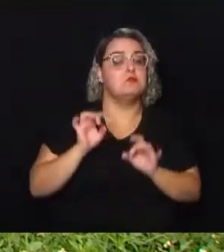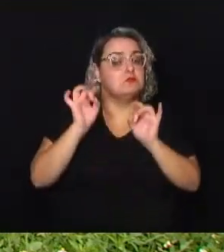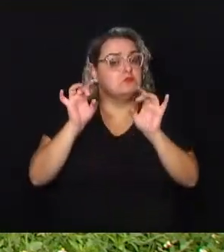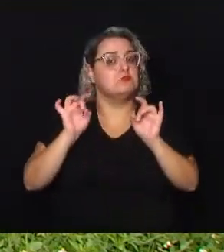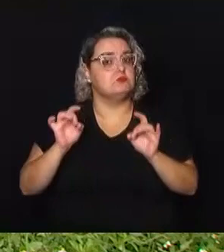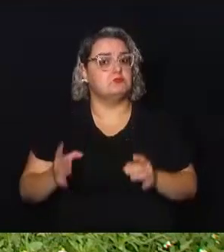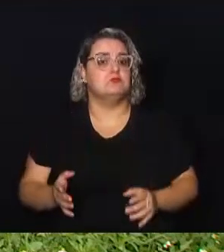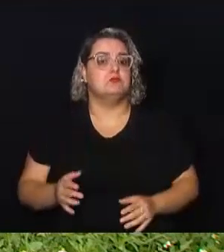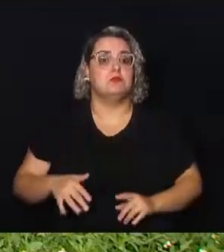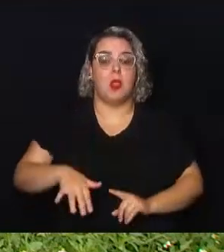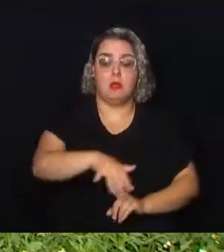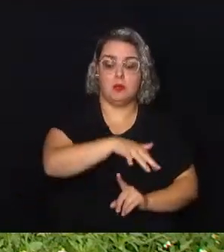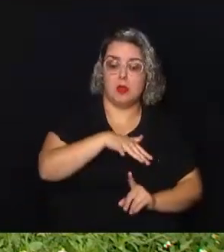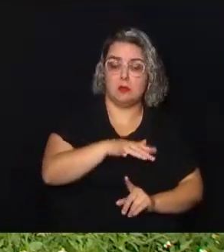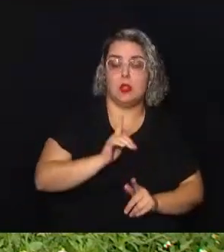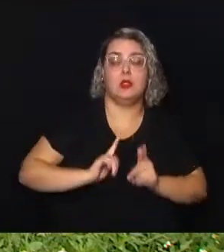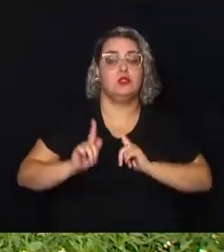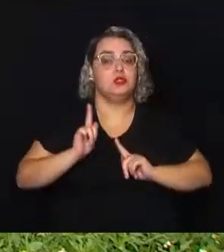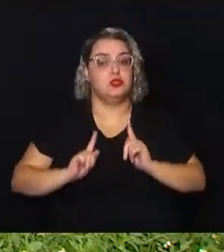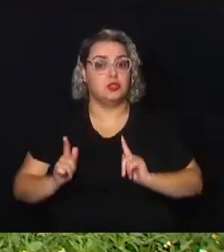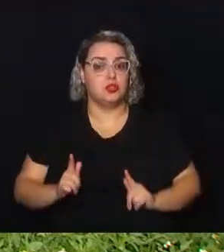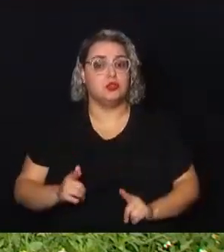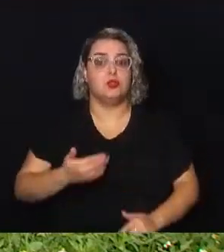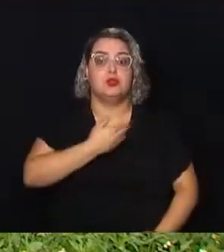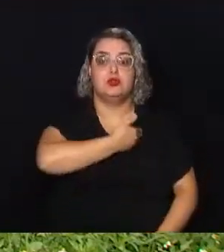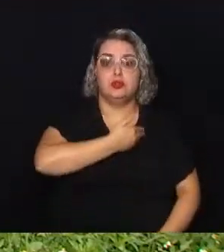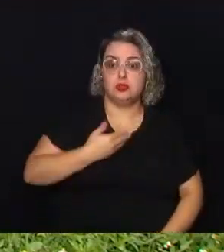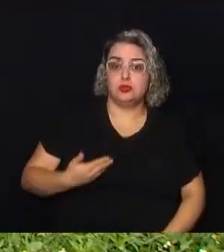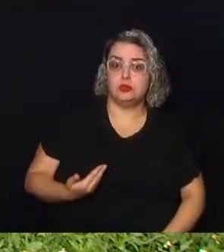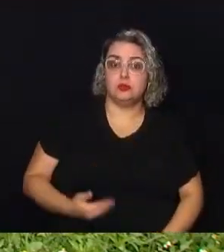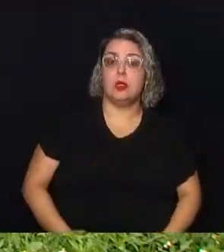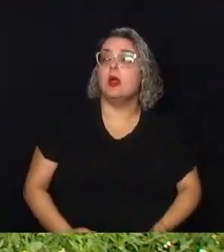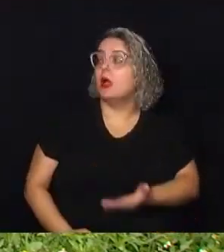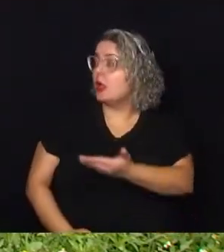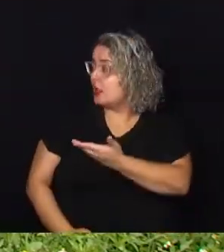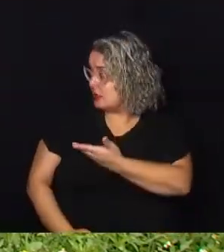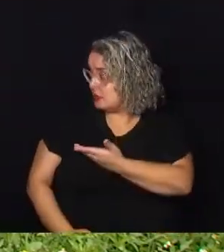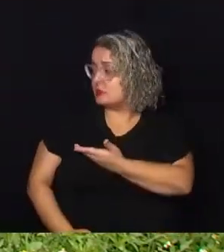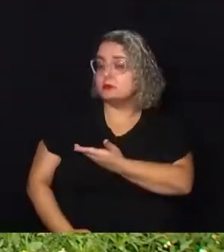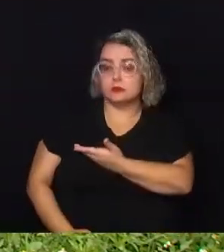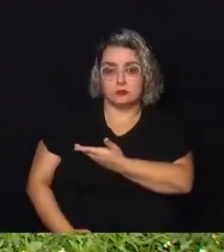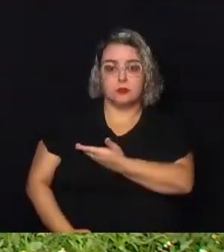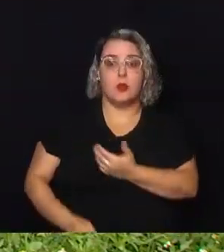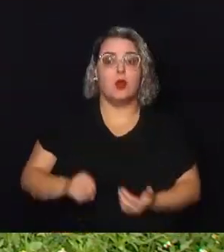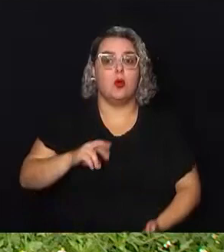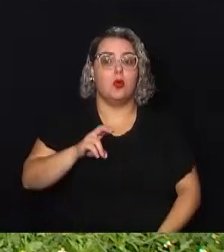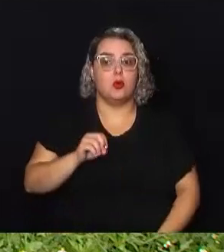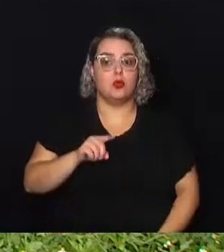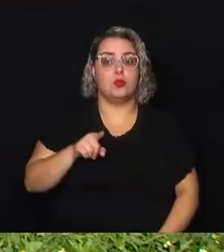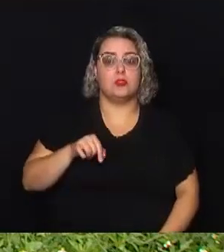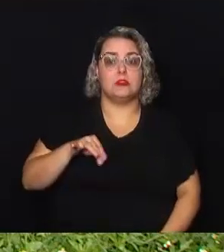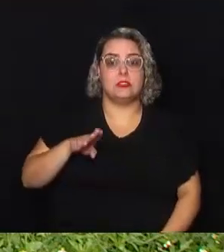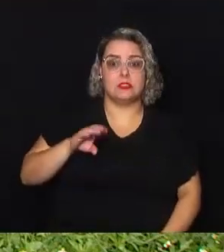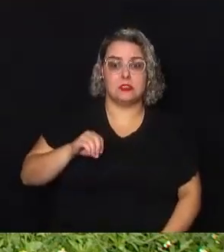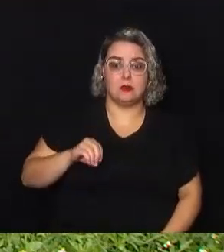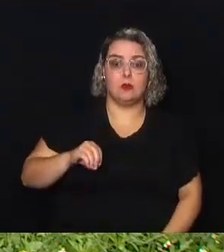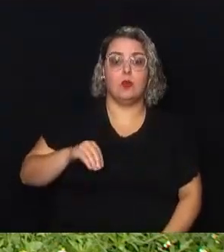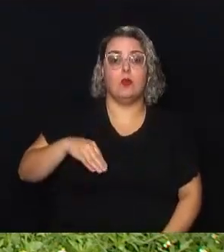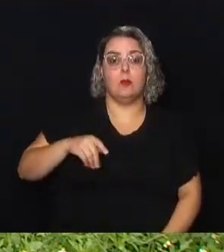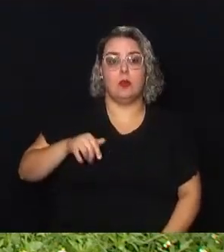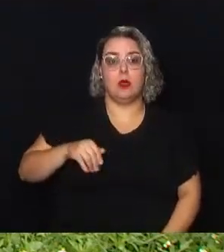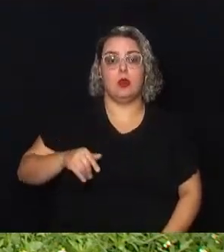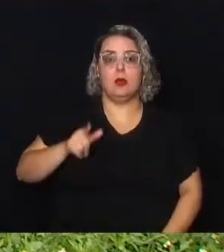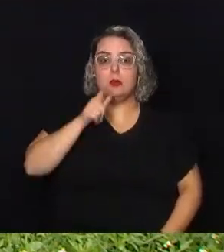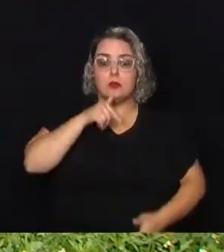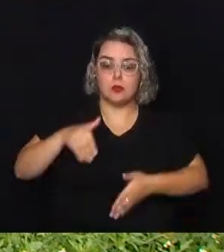por especialistas ambientalistas e gestores públicos aqui a região da Avenida Orozimbo Maia na altura